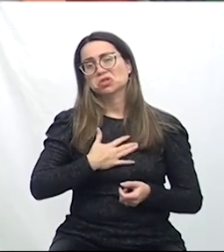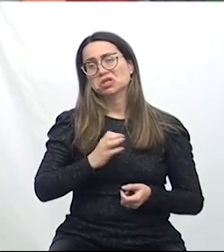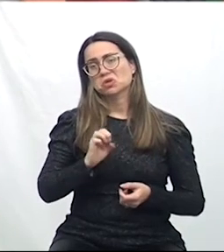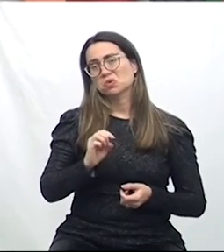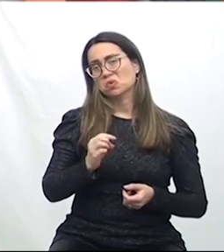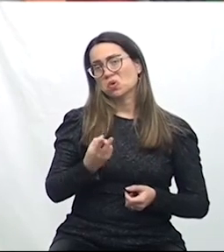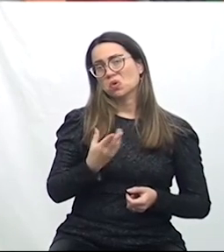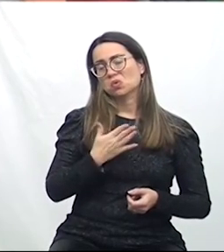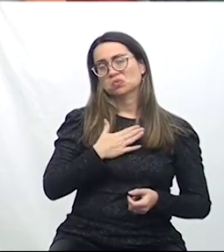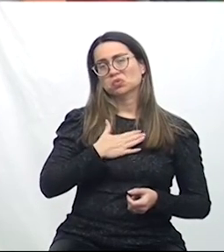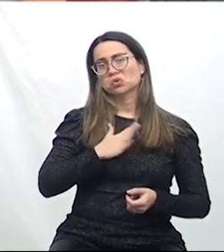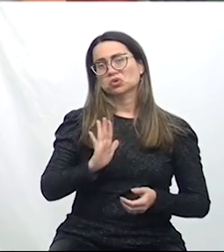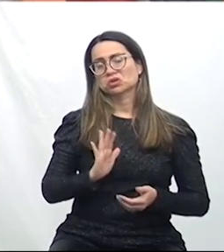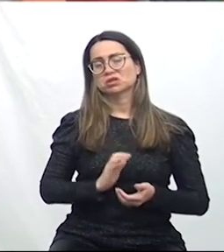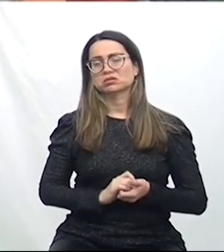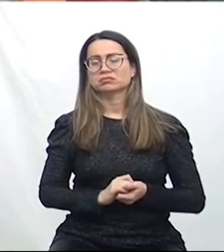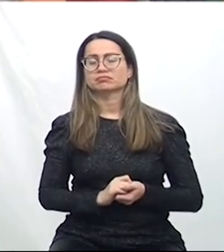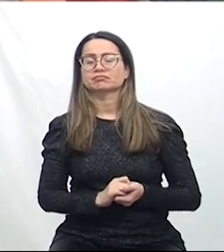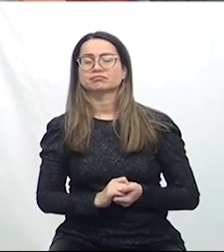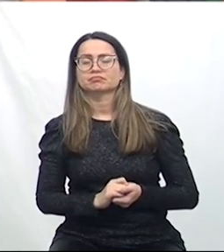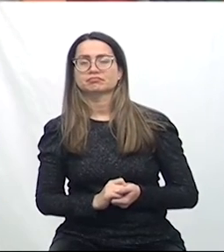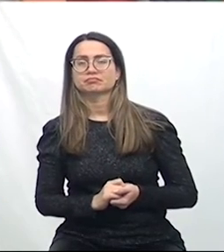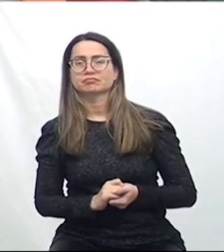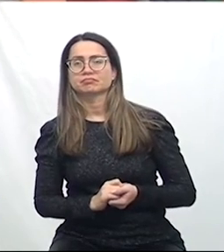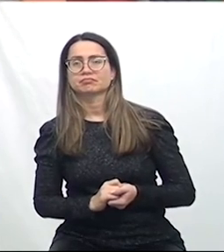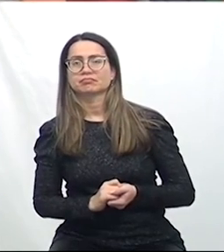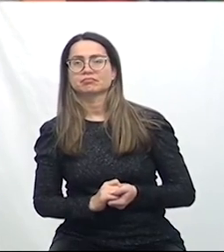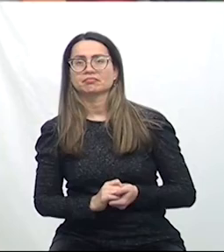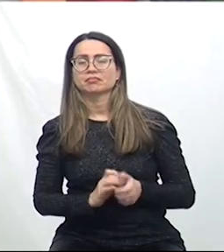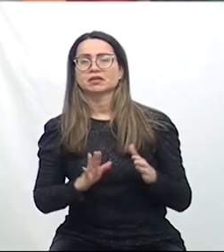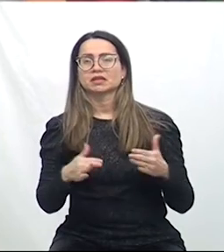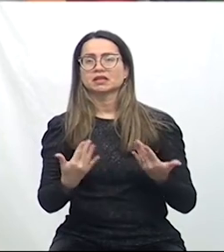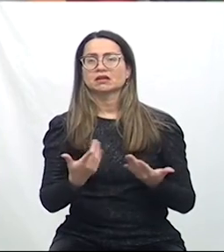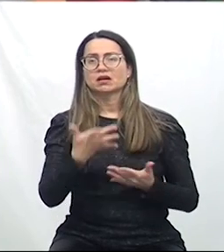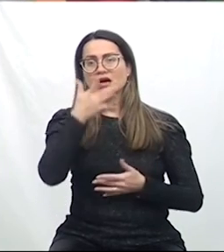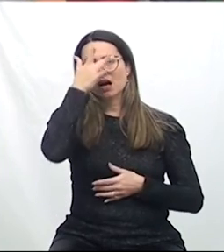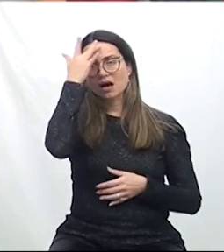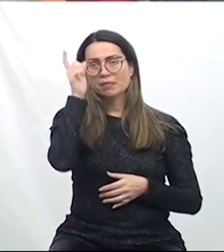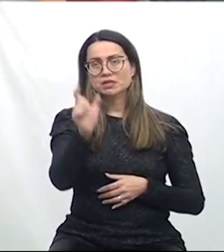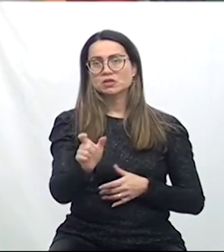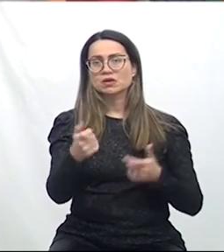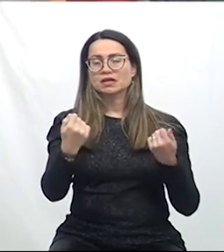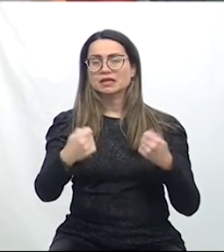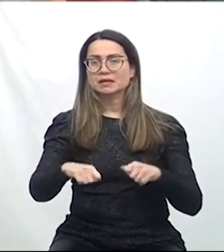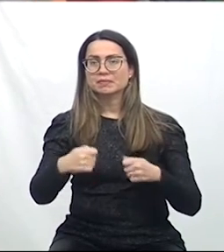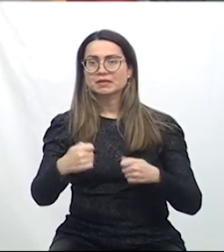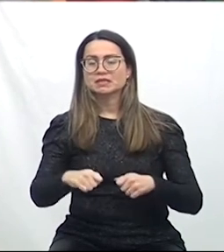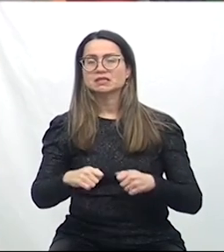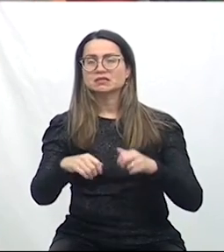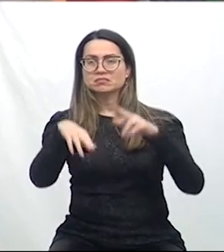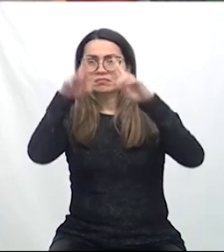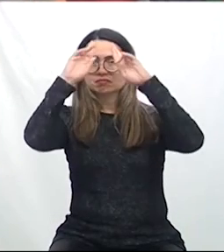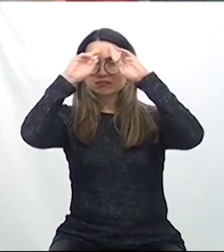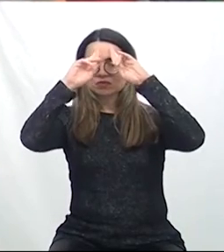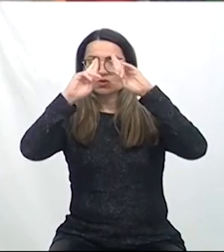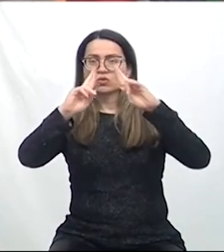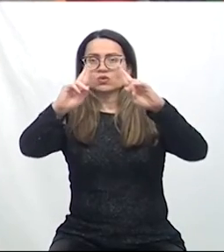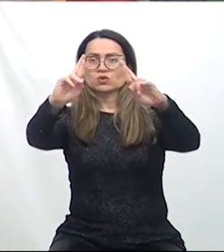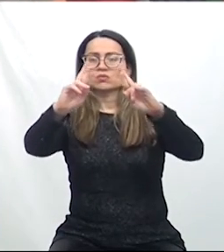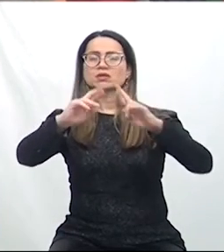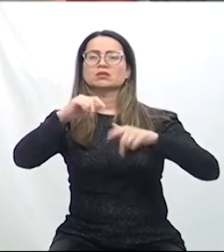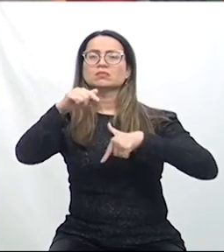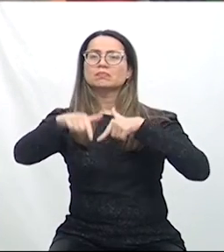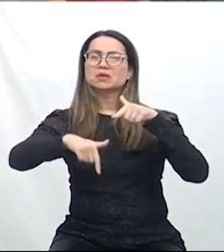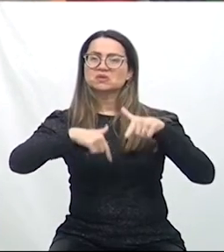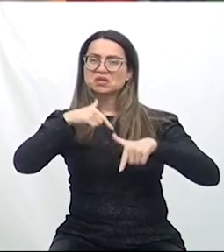mas ele está até hoje ali mantendo o trabalho dele. Então, é um cidadão que precisa do nosso respeito, né? Pelo trabalho